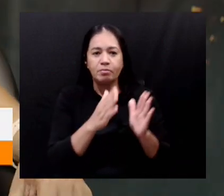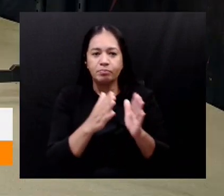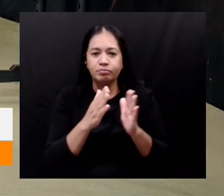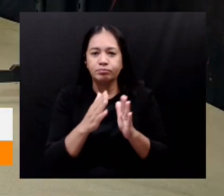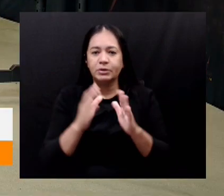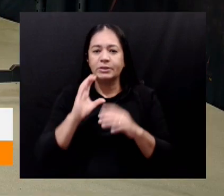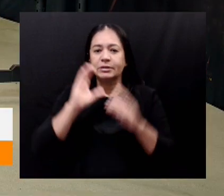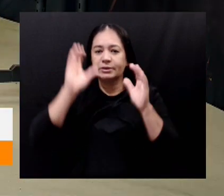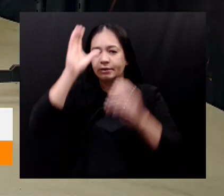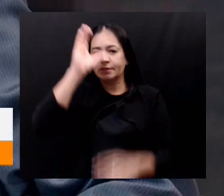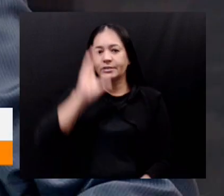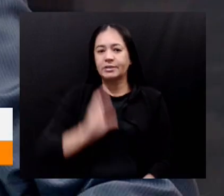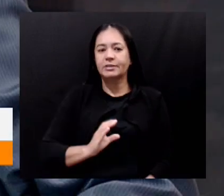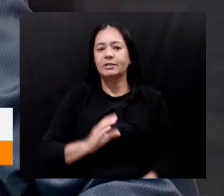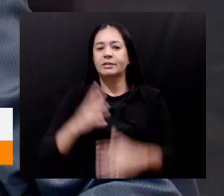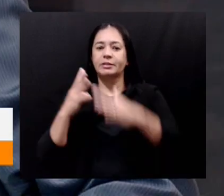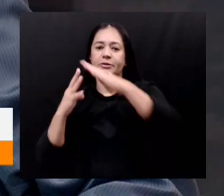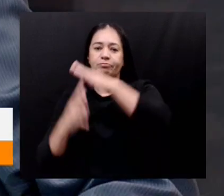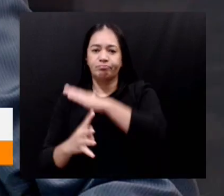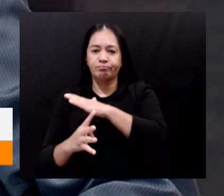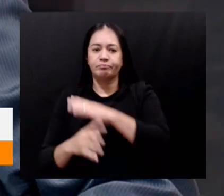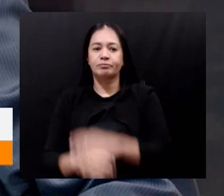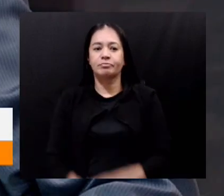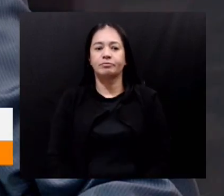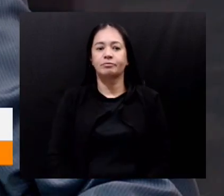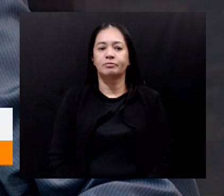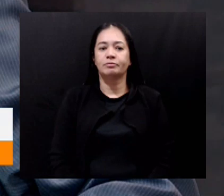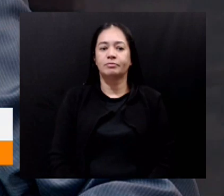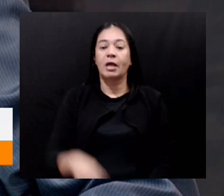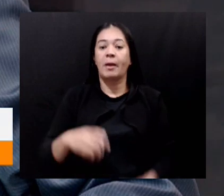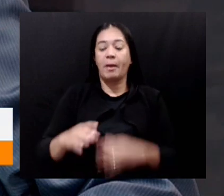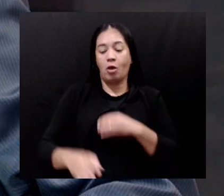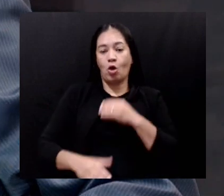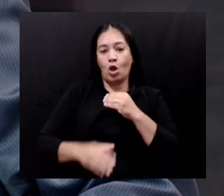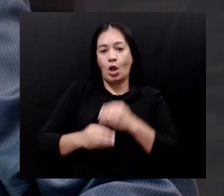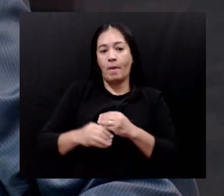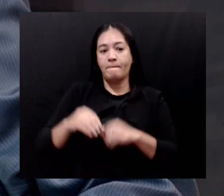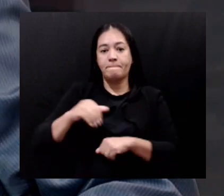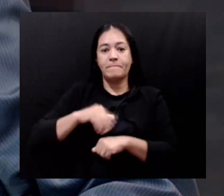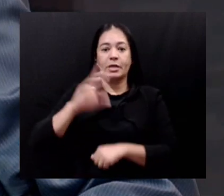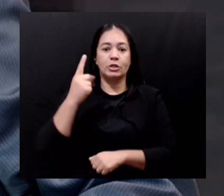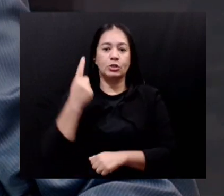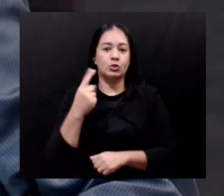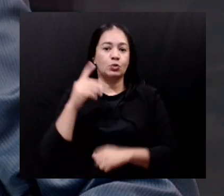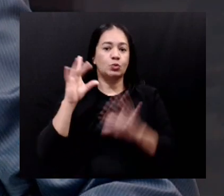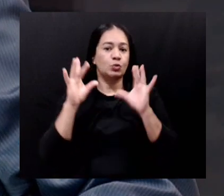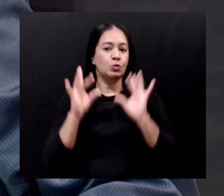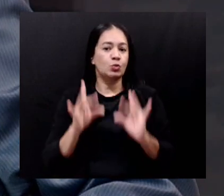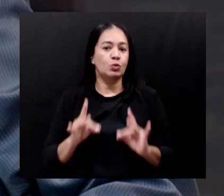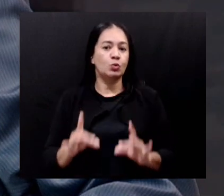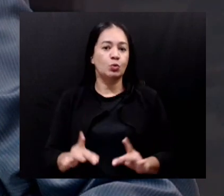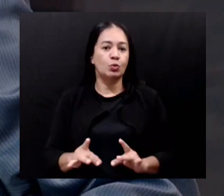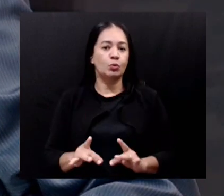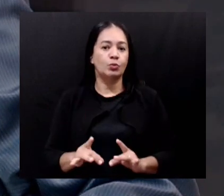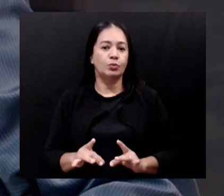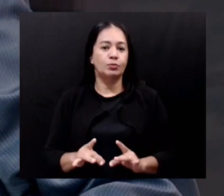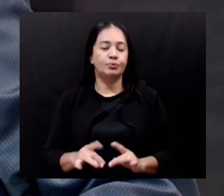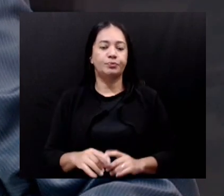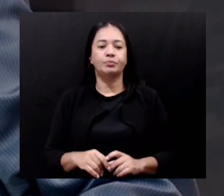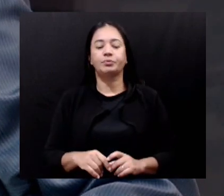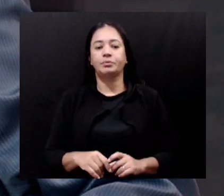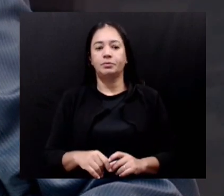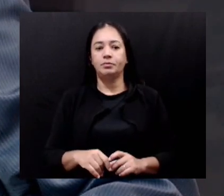imigração? Olha, eu somaria mais um detalhe nesse processo, no que diz respeito à cidadania italiana. Para muitos